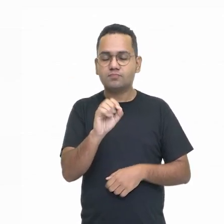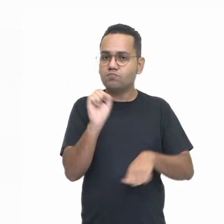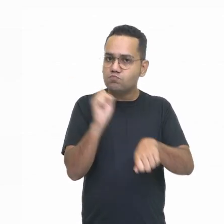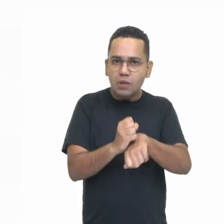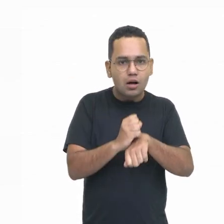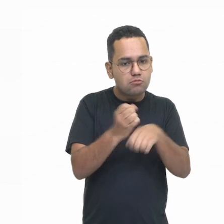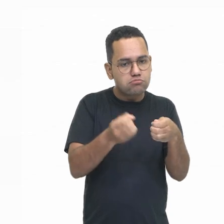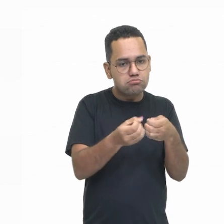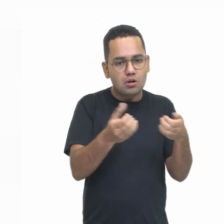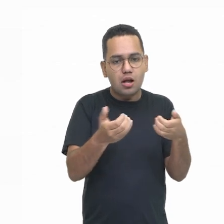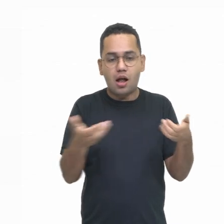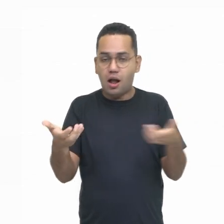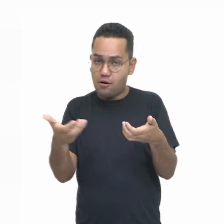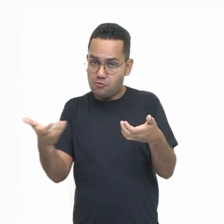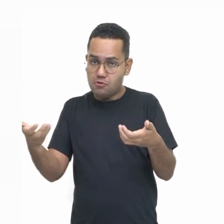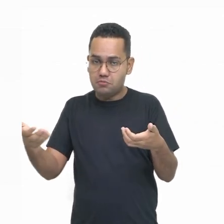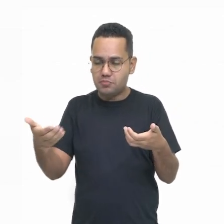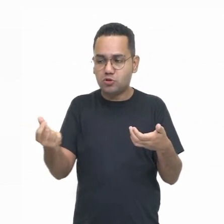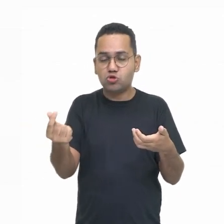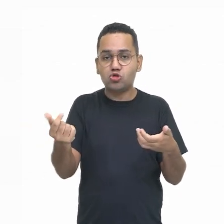fechados, inflação